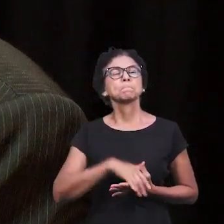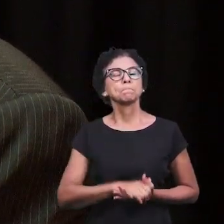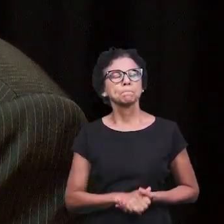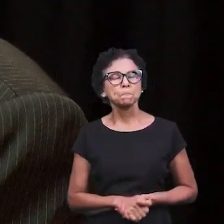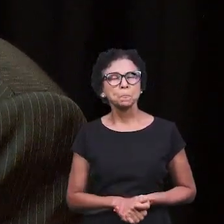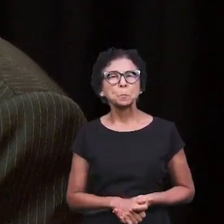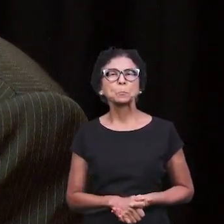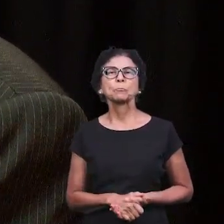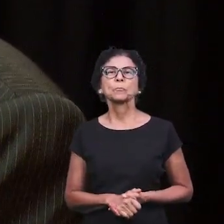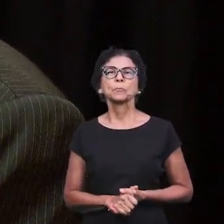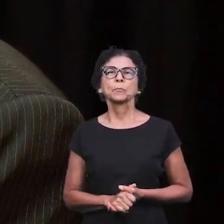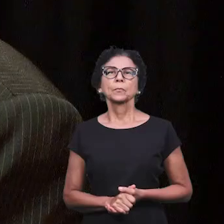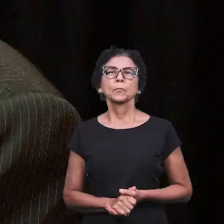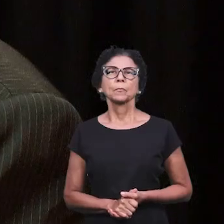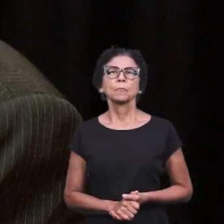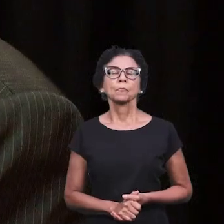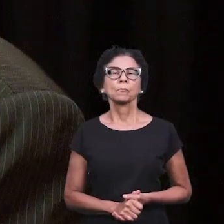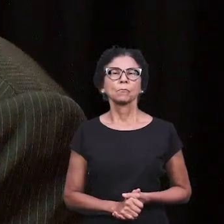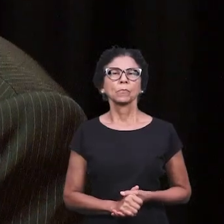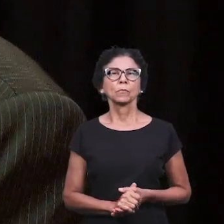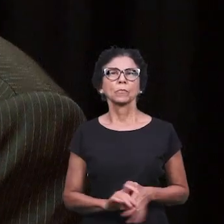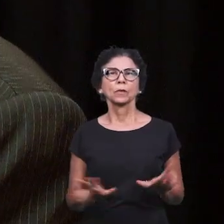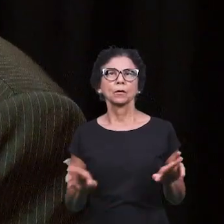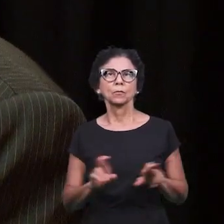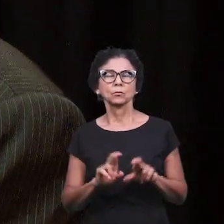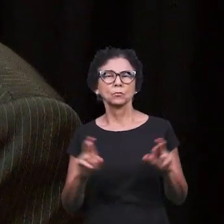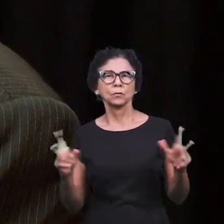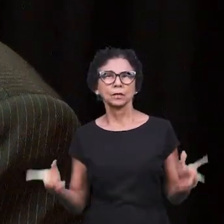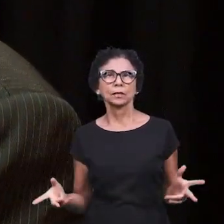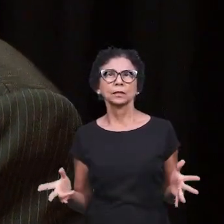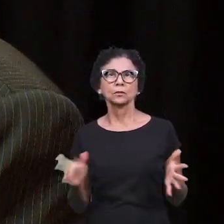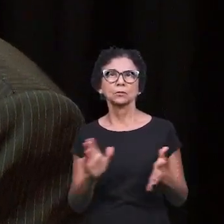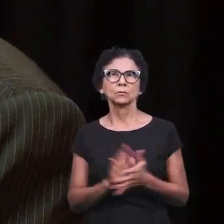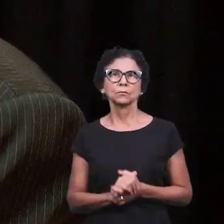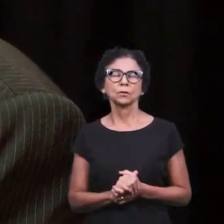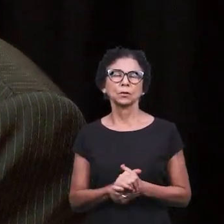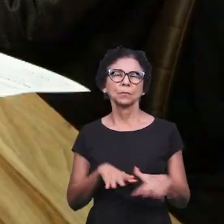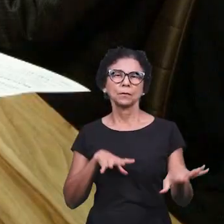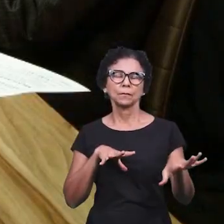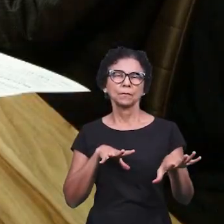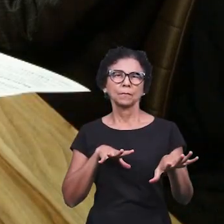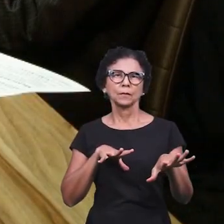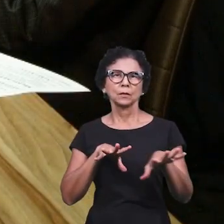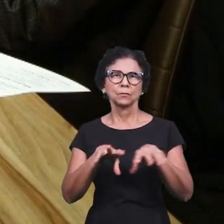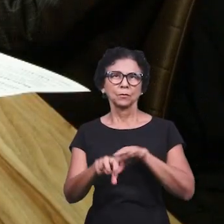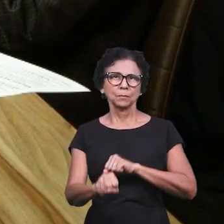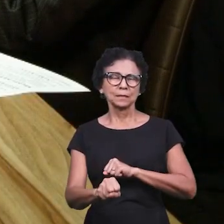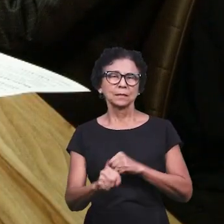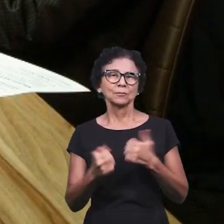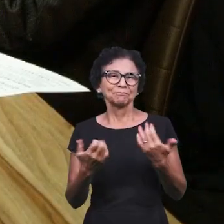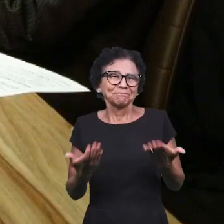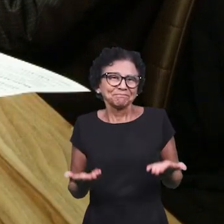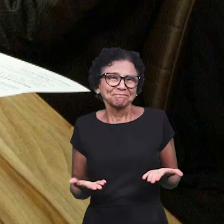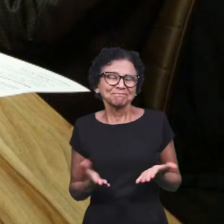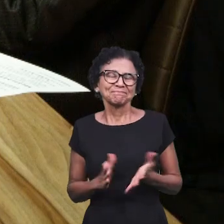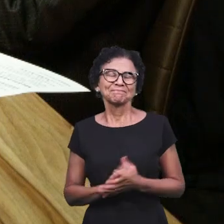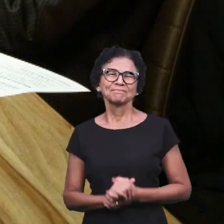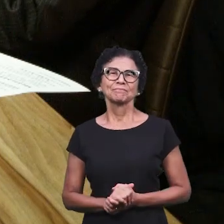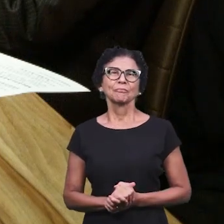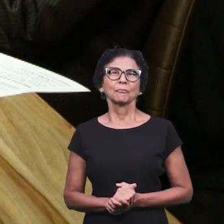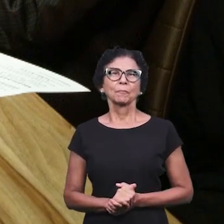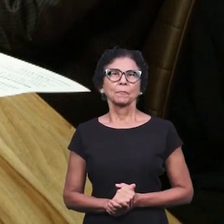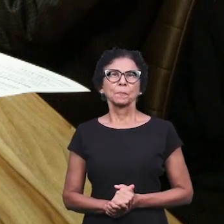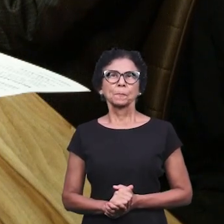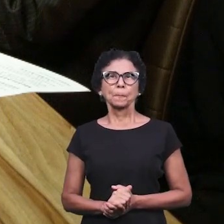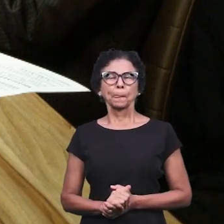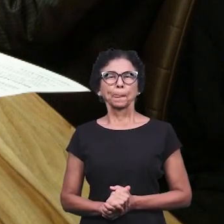cruciais, né? O diferencial para o resultado final, que foi a aprovação, mais lá na frente. Certo. E a gente está chegando agora no momento de, vamos dizer assim, de